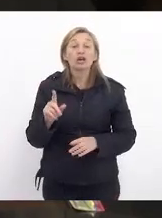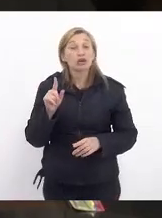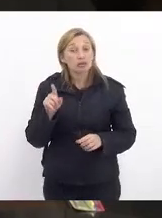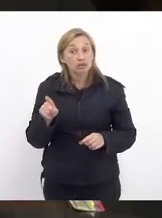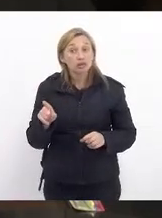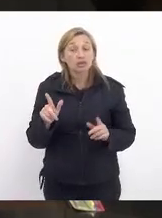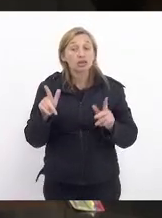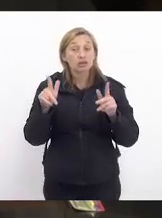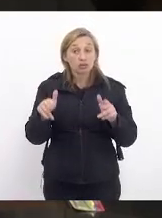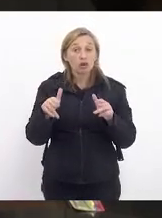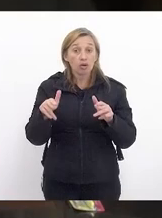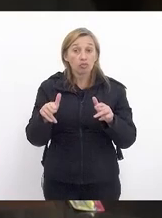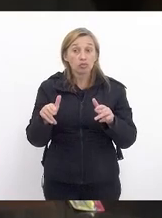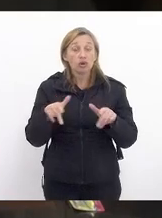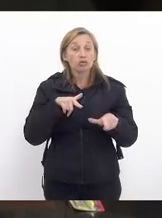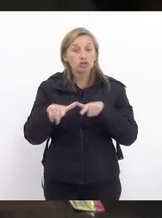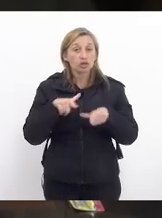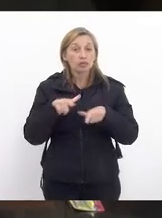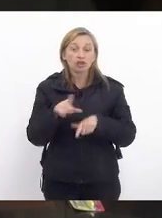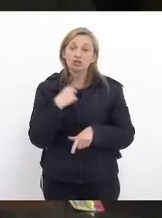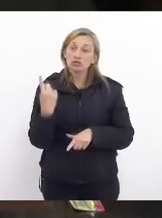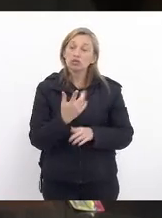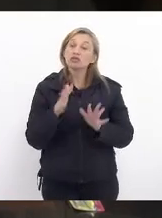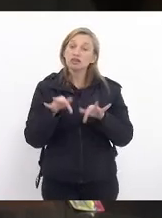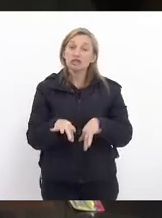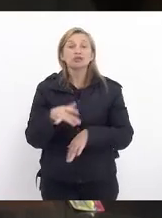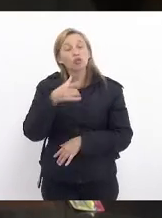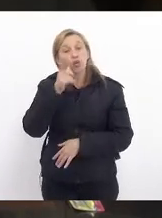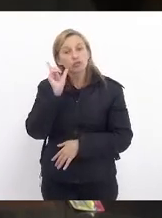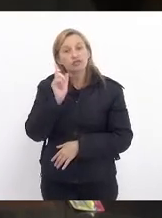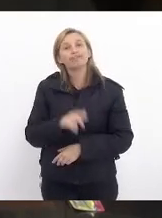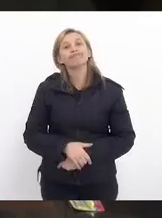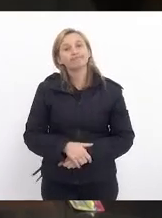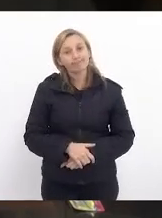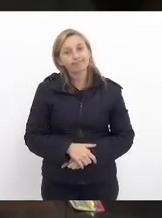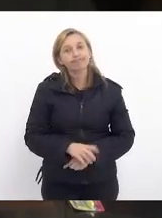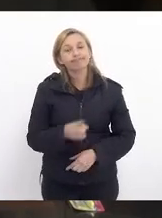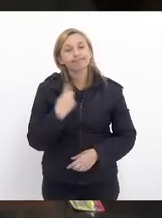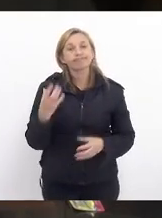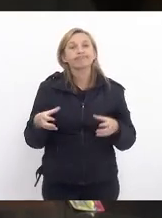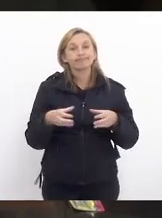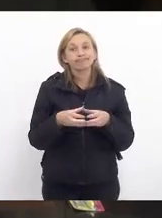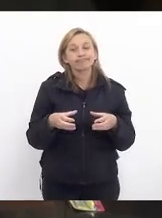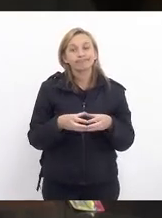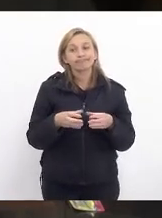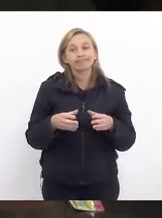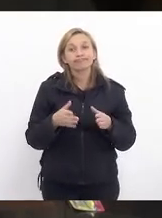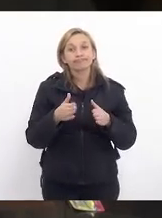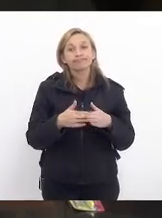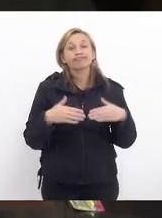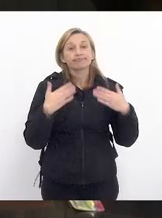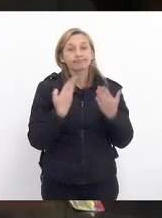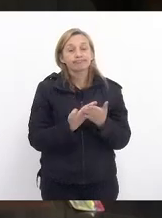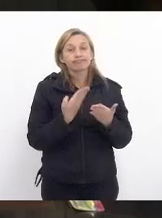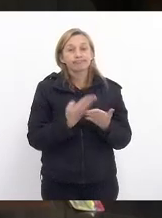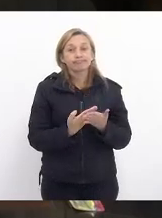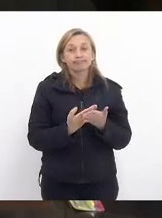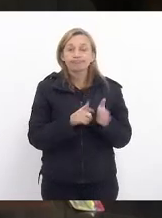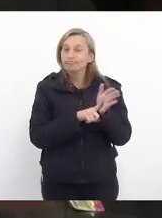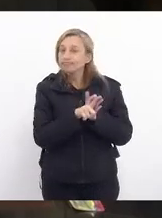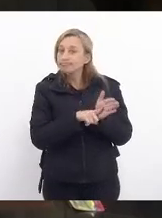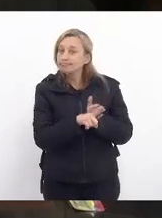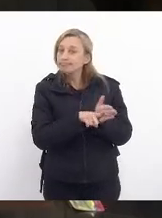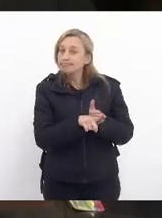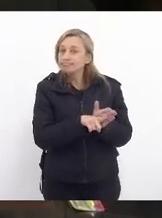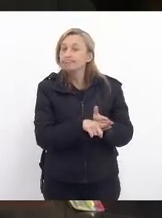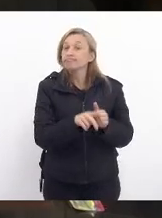tia Ju com os trabalhos que nós concluímos ontem da nossa comissão parlamentar de inquérito que buscou investigar